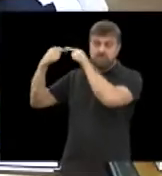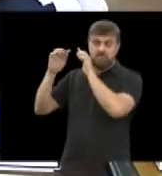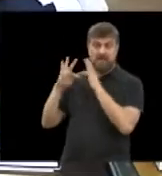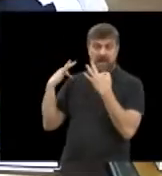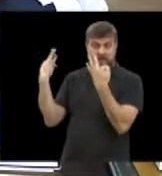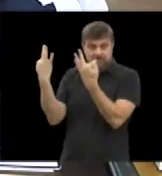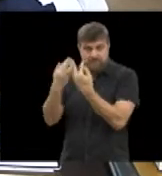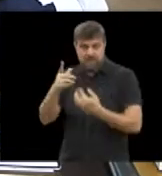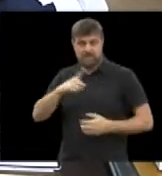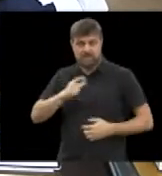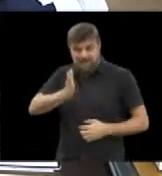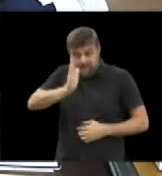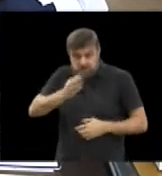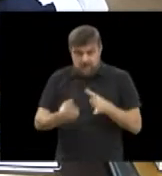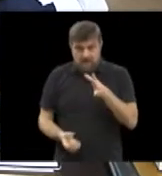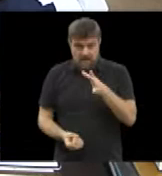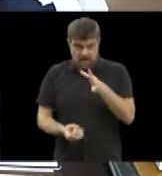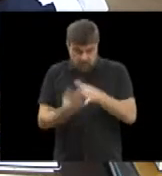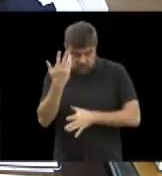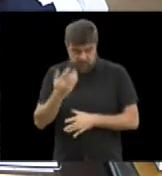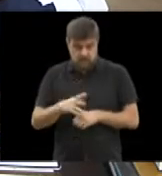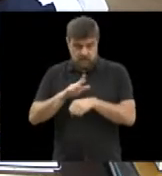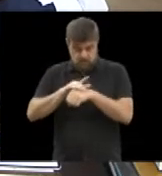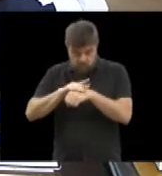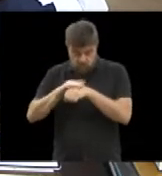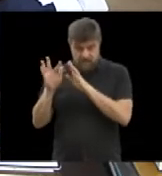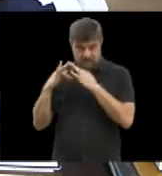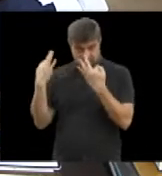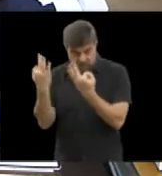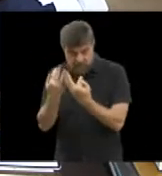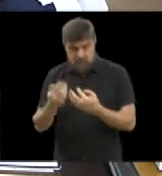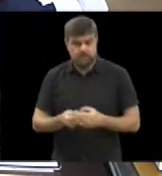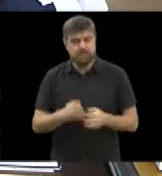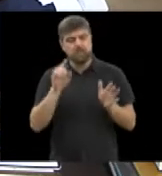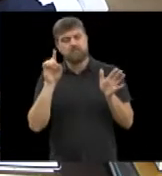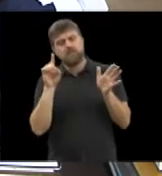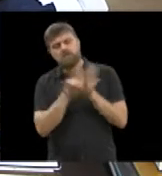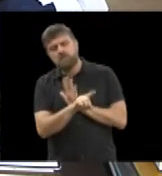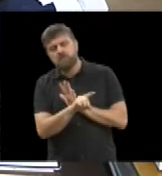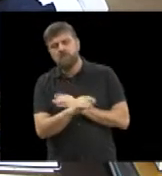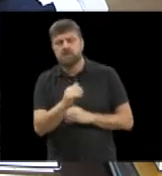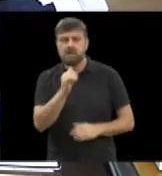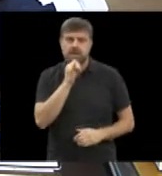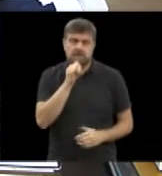dela, se ela tem algum histórico familiar. Aí você pergunta, você tem algum problema